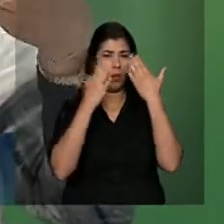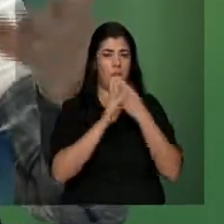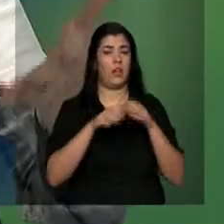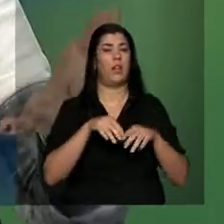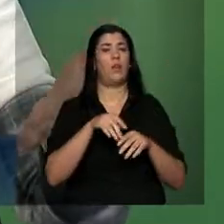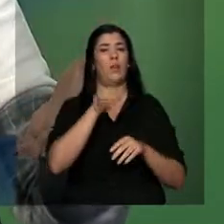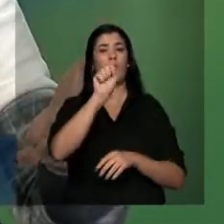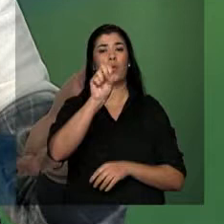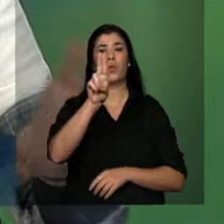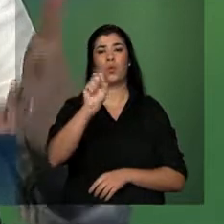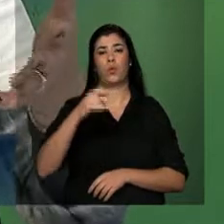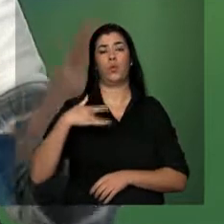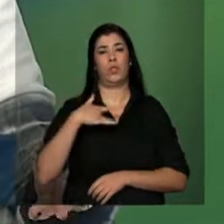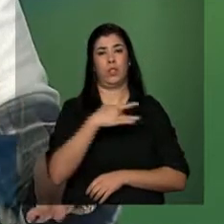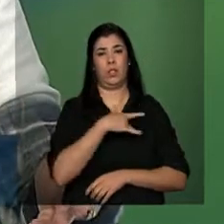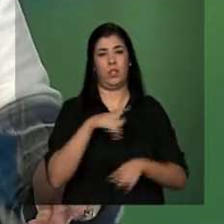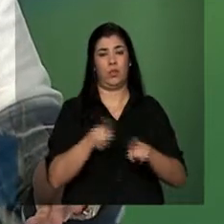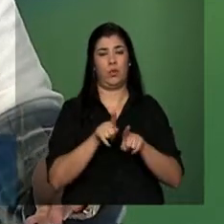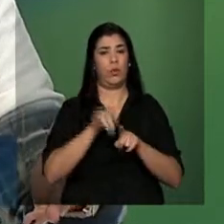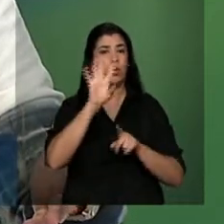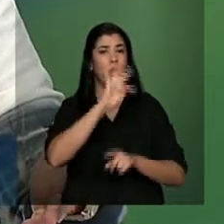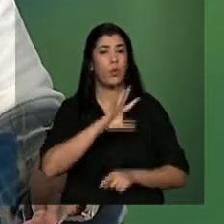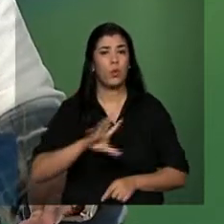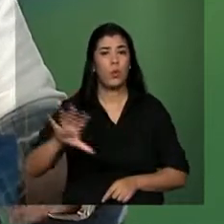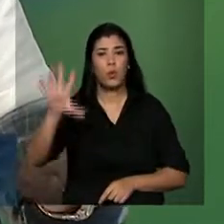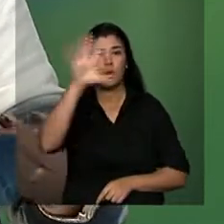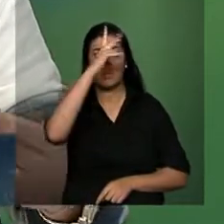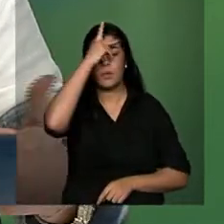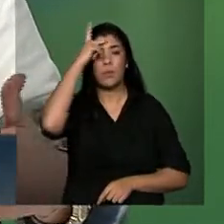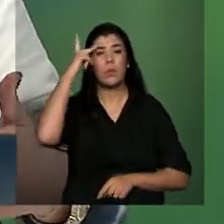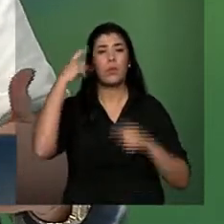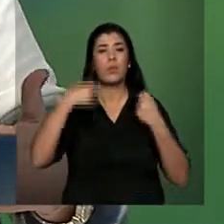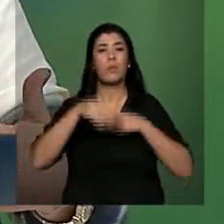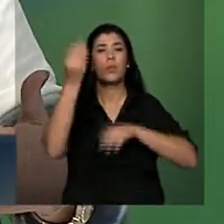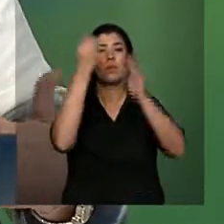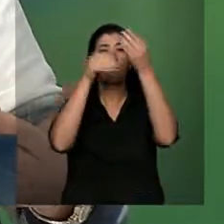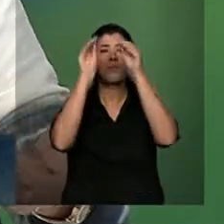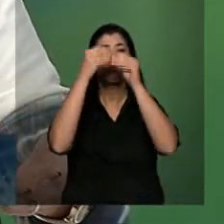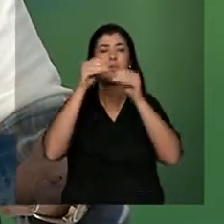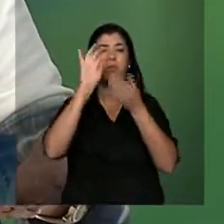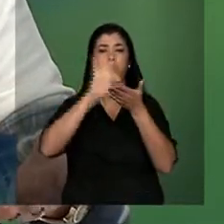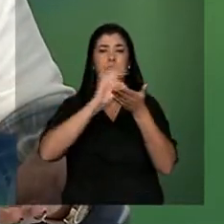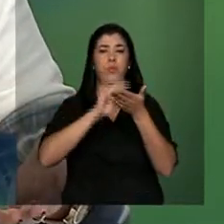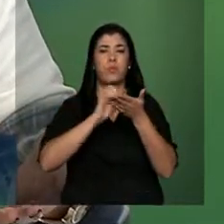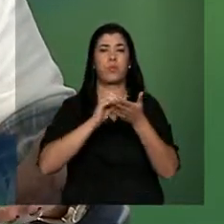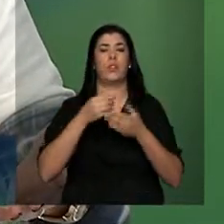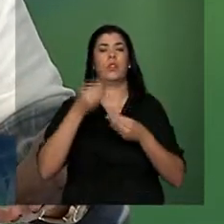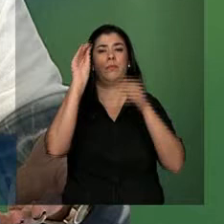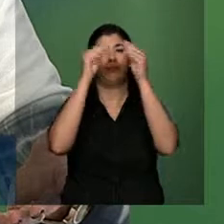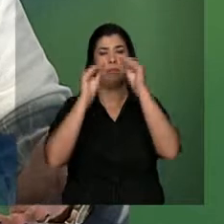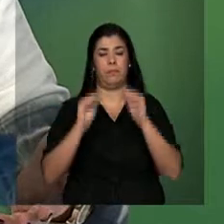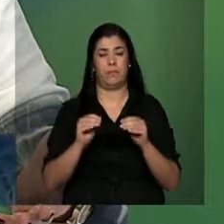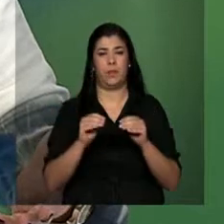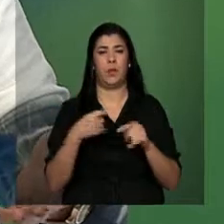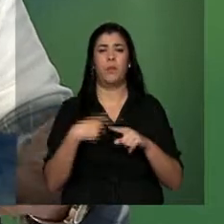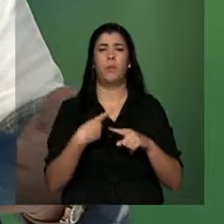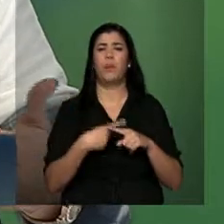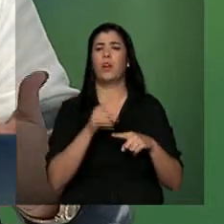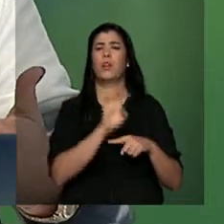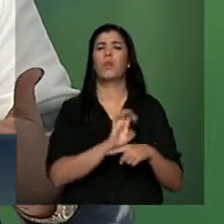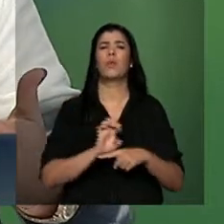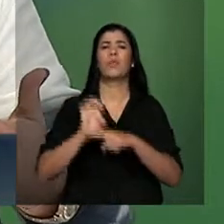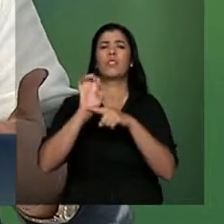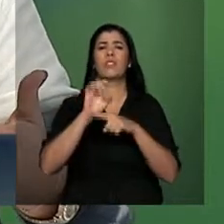que todos precisam aderir a esse sistema. Por que que os estados estavam tendo dificuldades de aderir